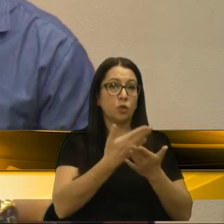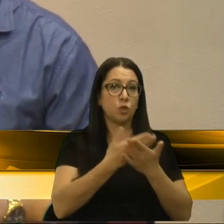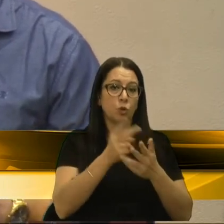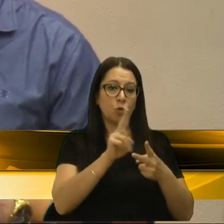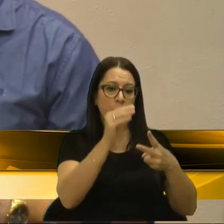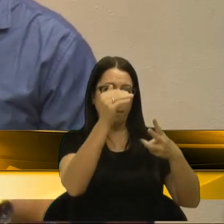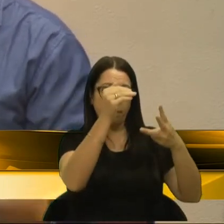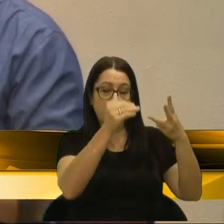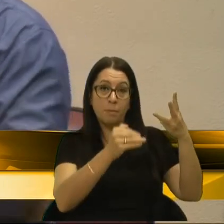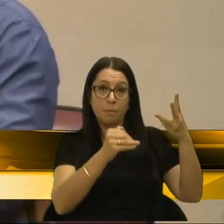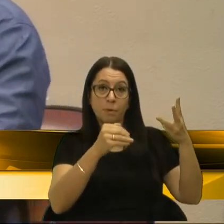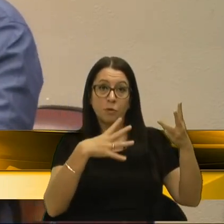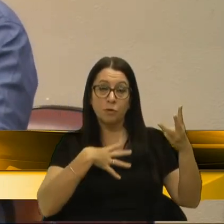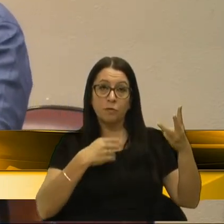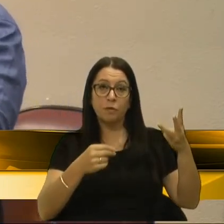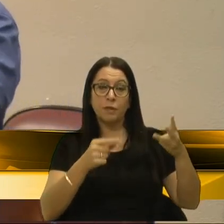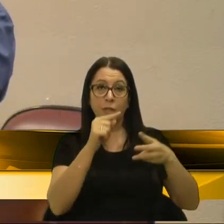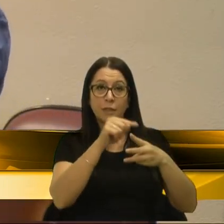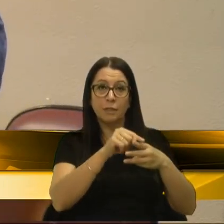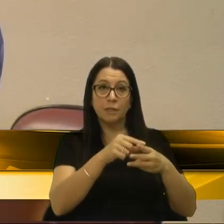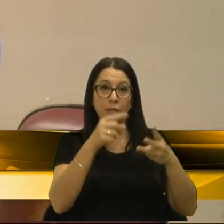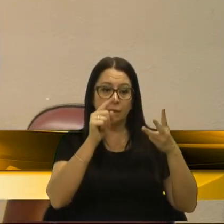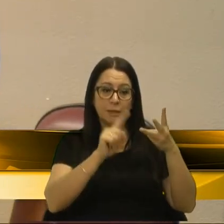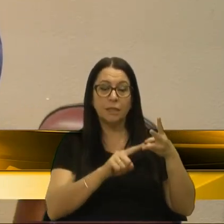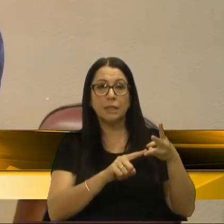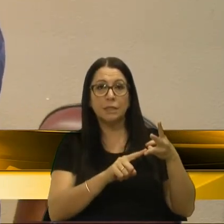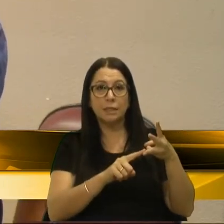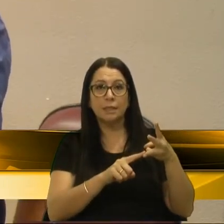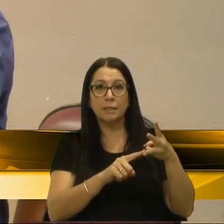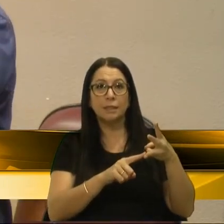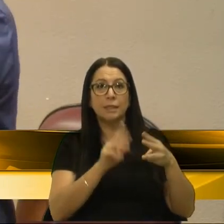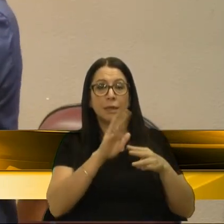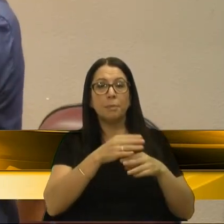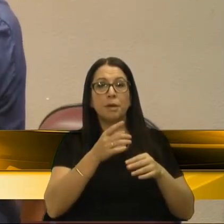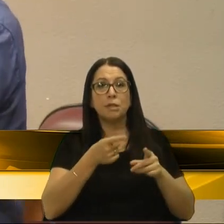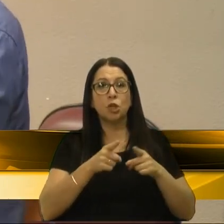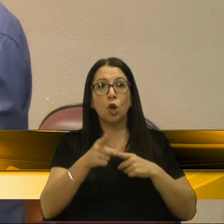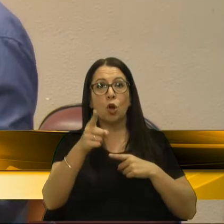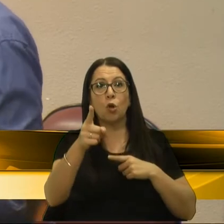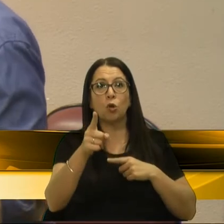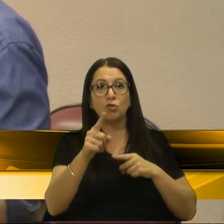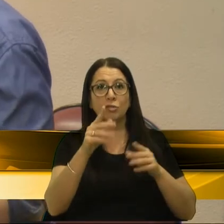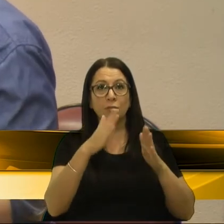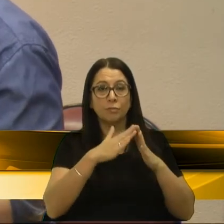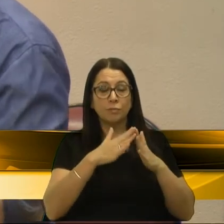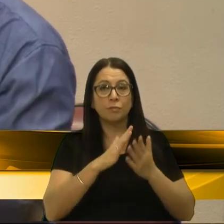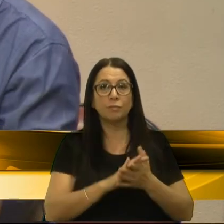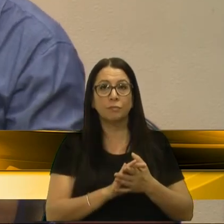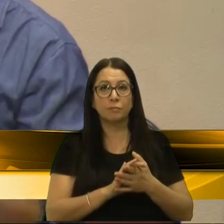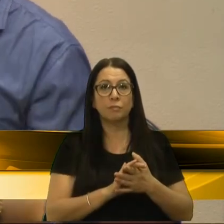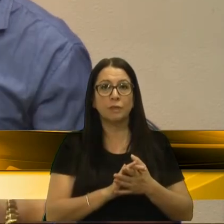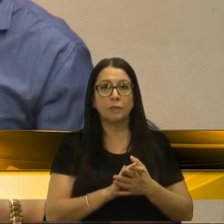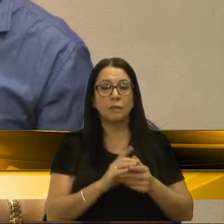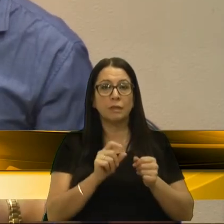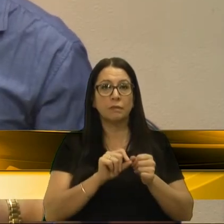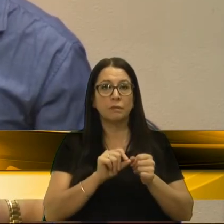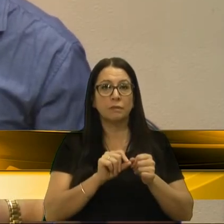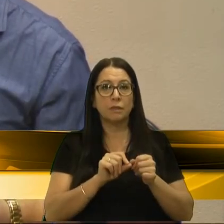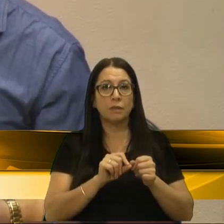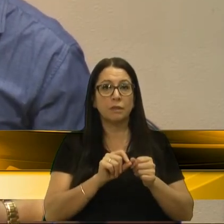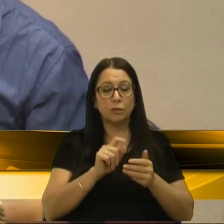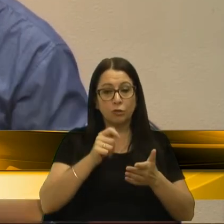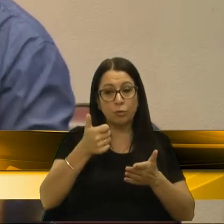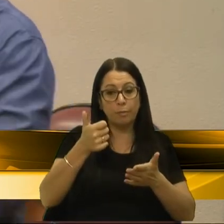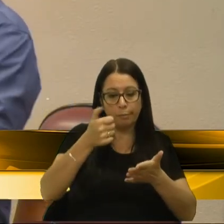seus filhos, e acabou caindo na terceira, que às vezes é a mais longe das suas residências. Então, estão fazendo